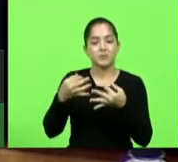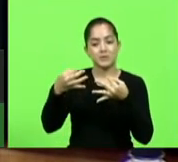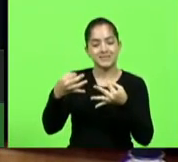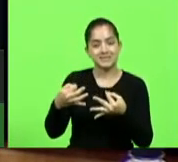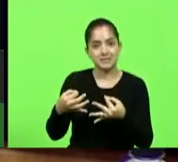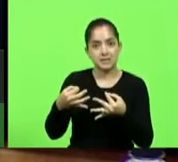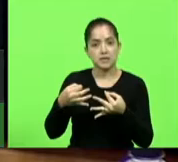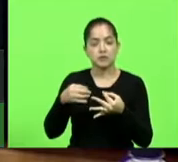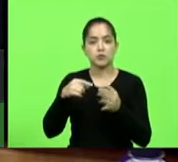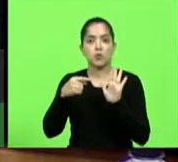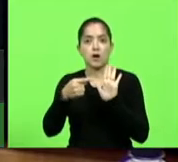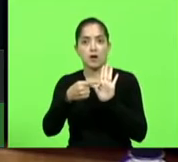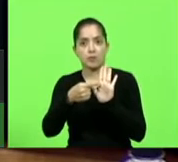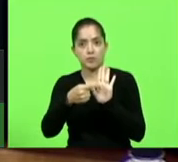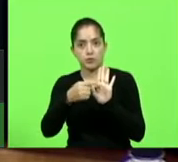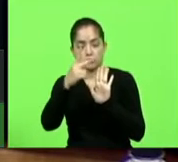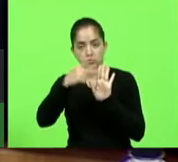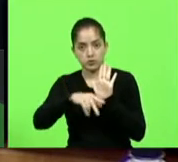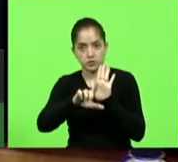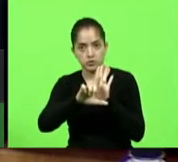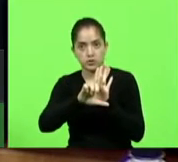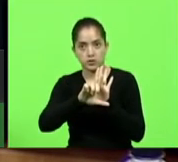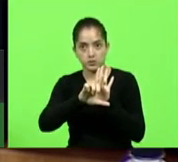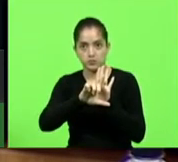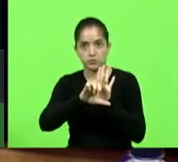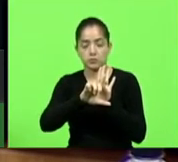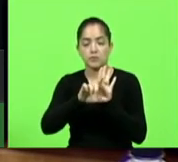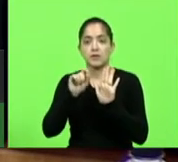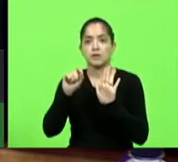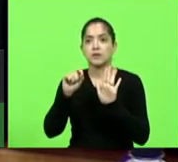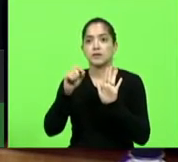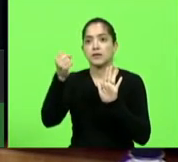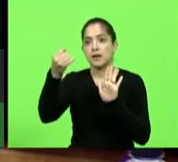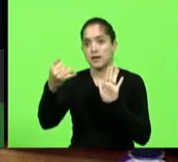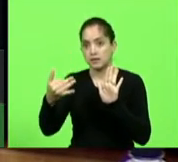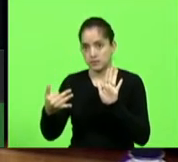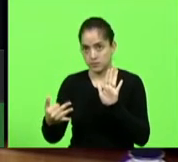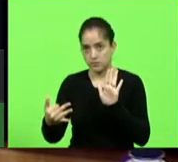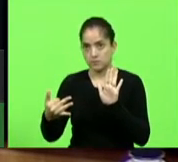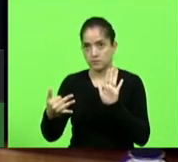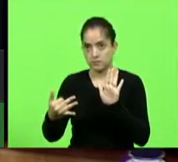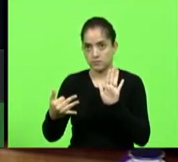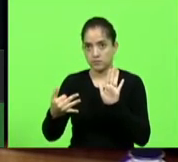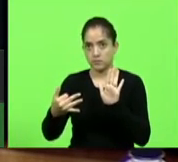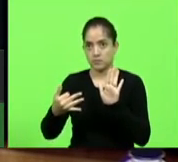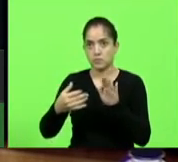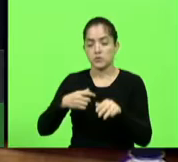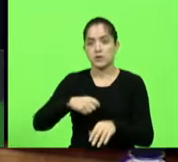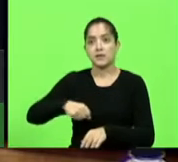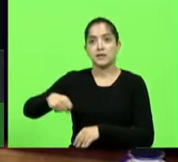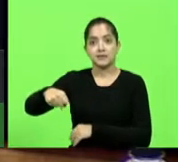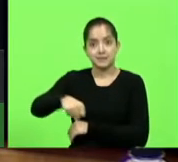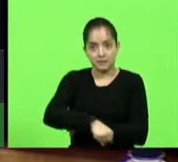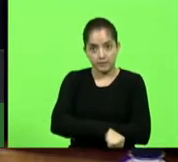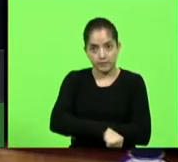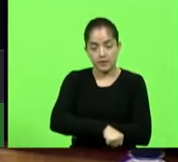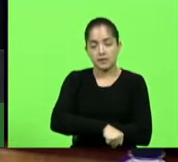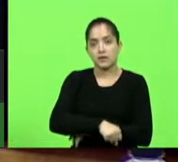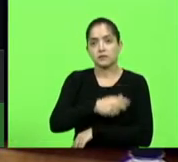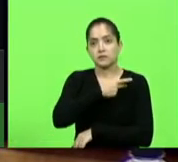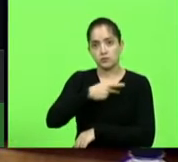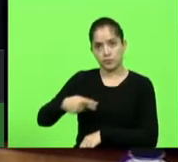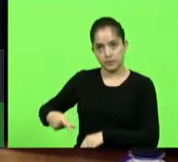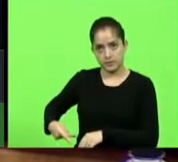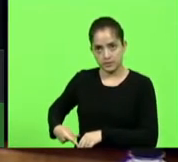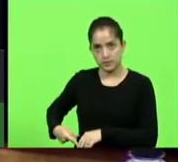projeto, porque a justificativa cita o caso da facada que o presidente levou, e